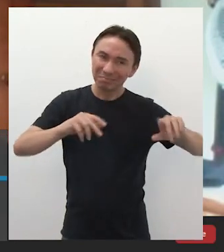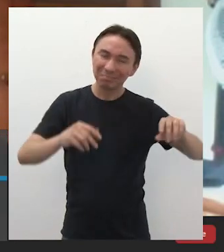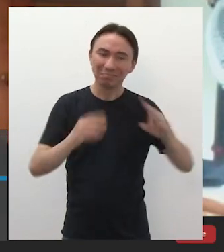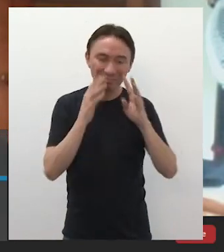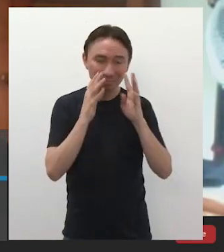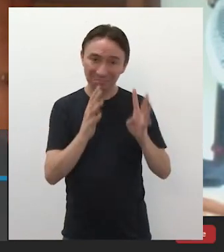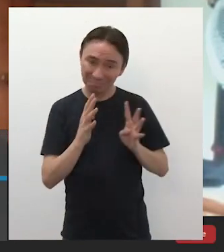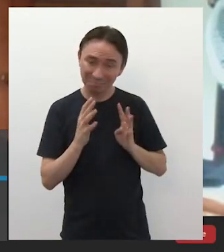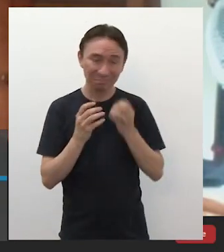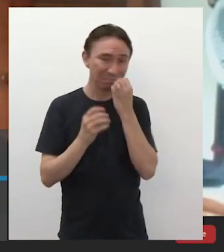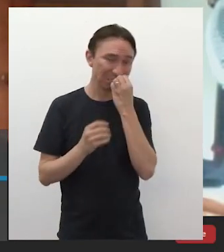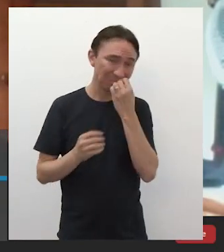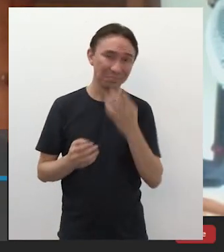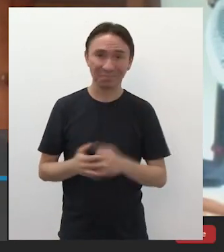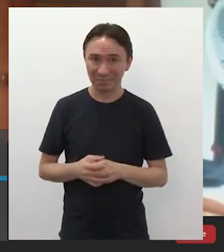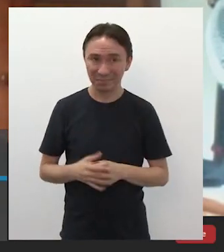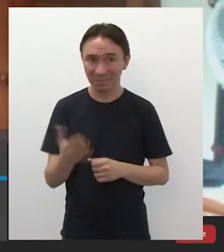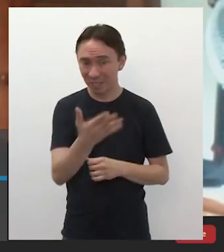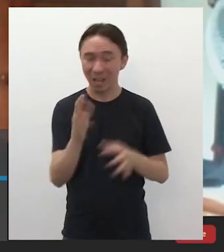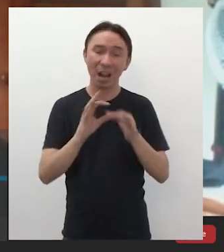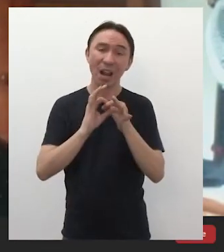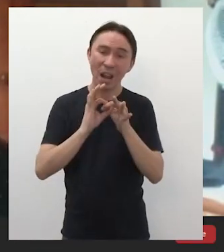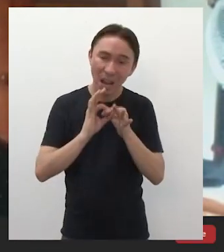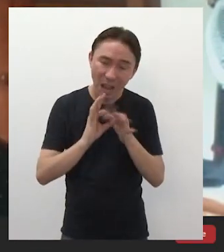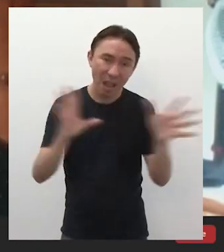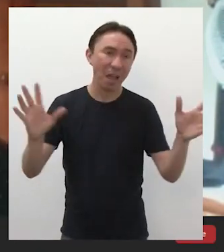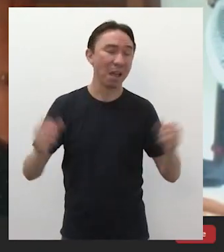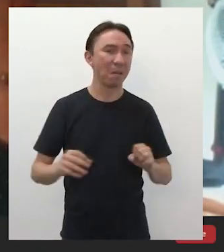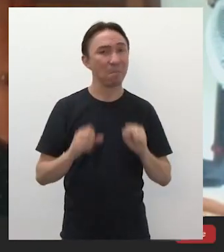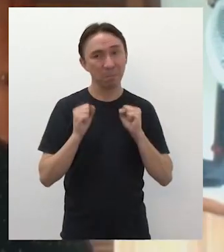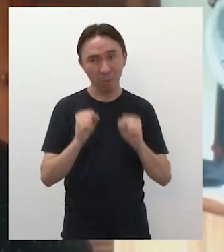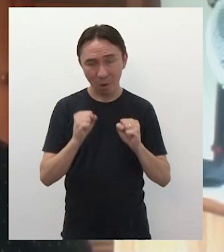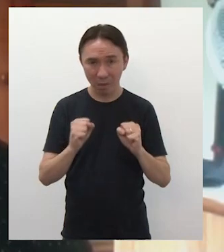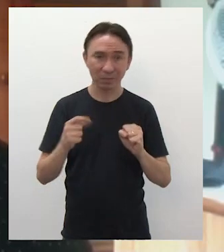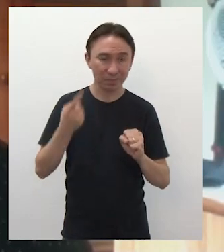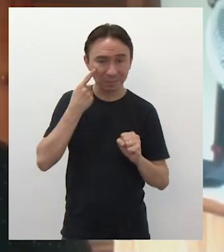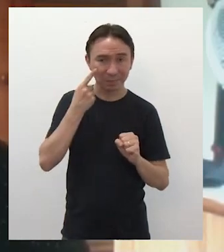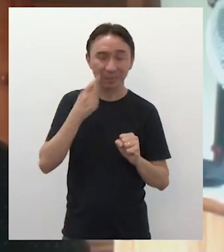sempre à disposição. Tá? Eu deixo aí a minha página,